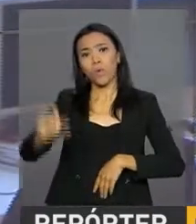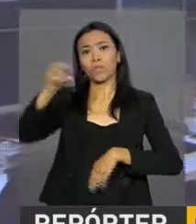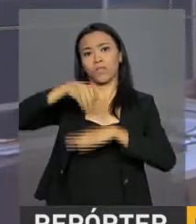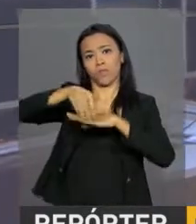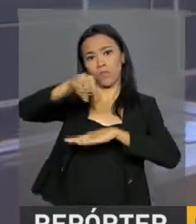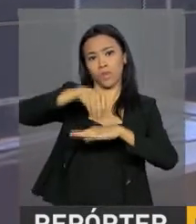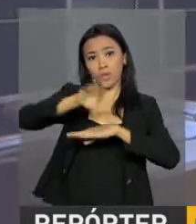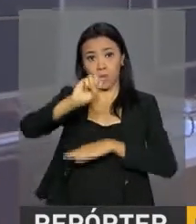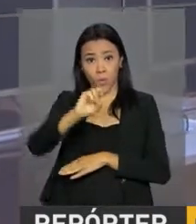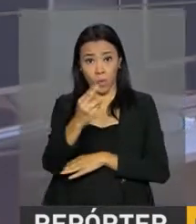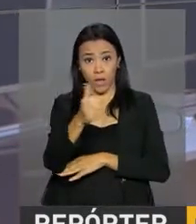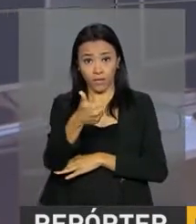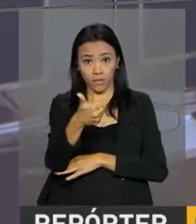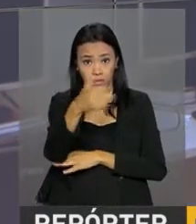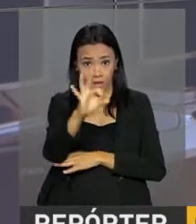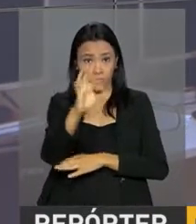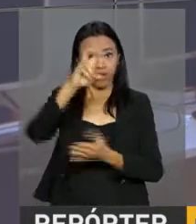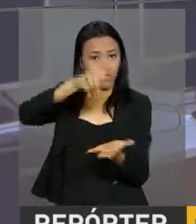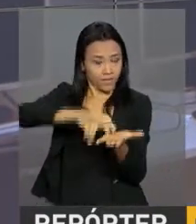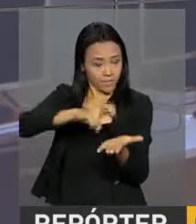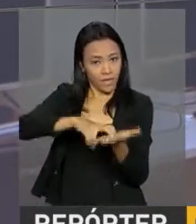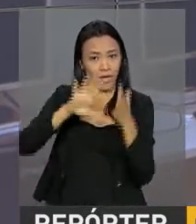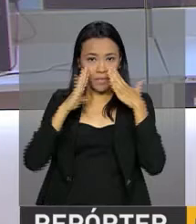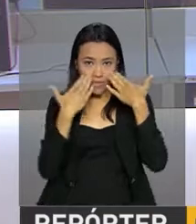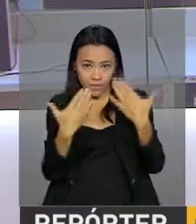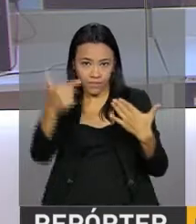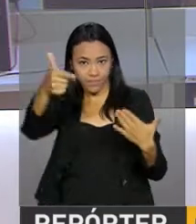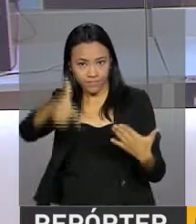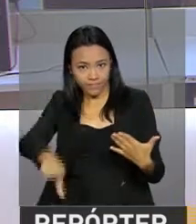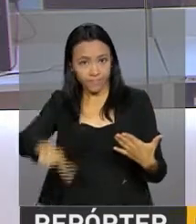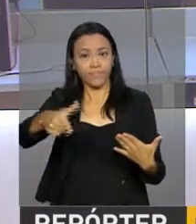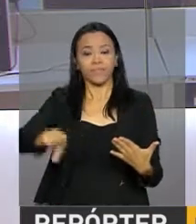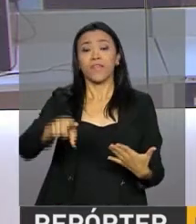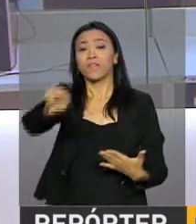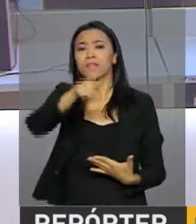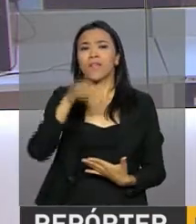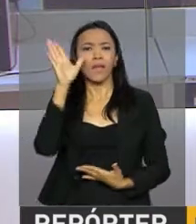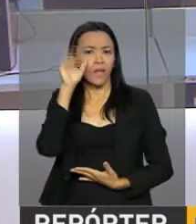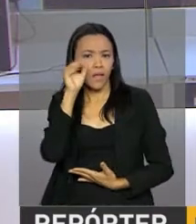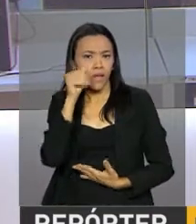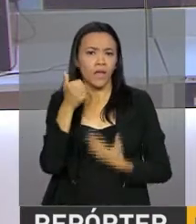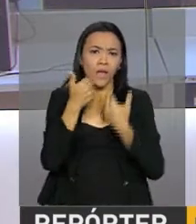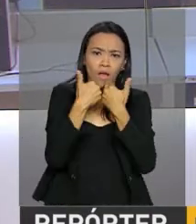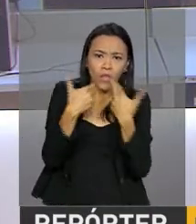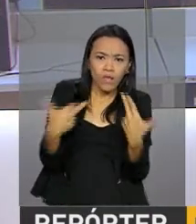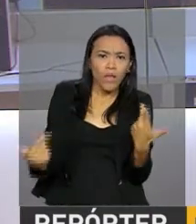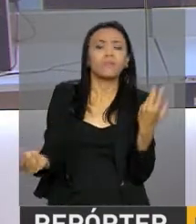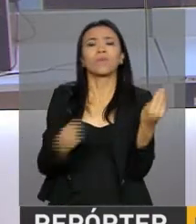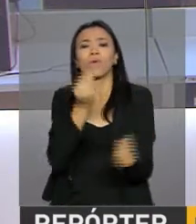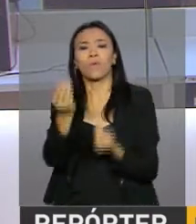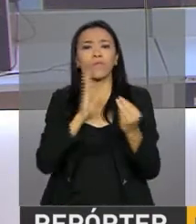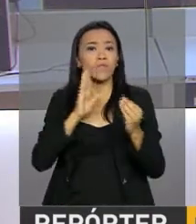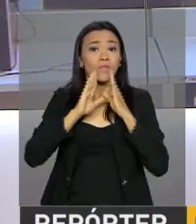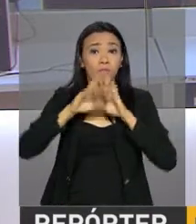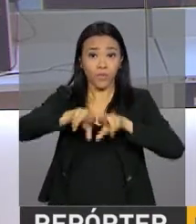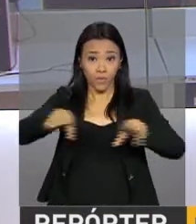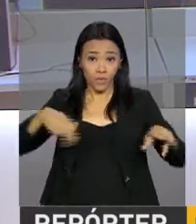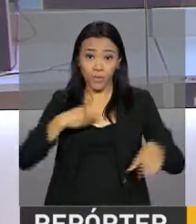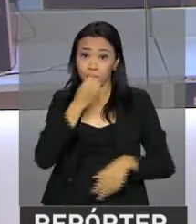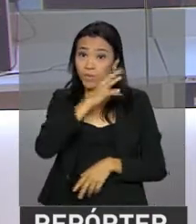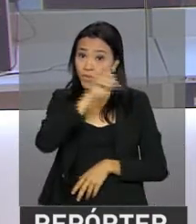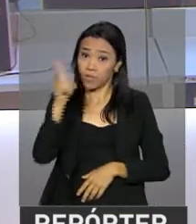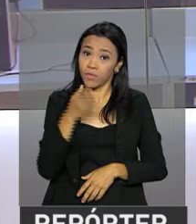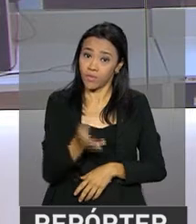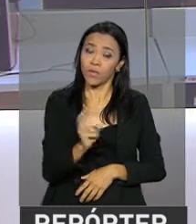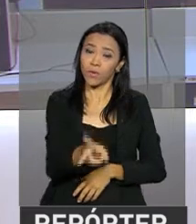na próxima edição do repórter nbr você pode acompanhar também as novidades pelas nossas redes sociais um bom dia para você